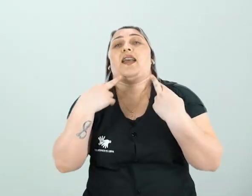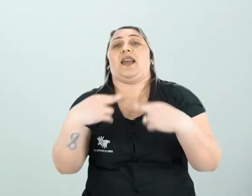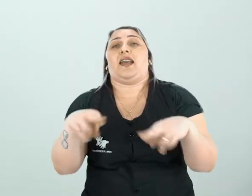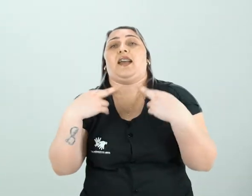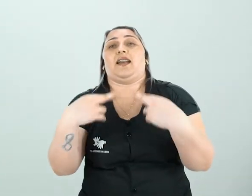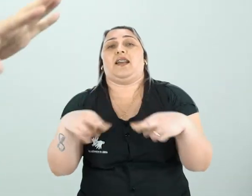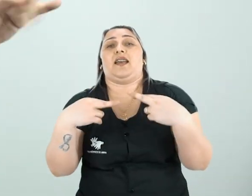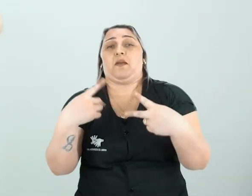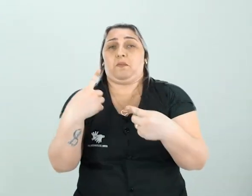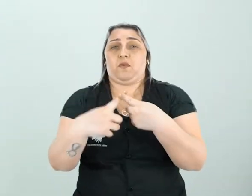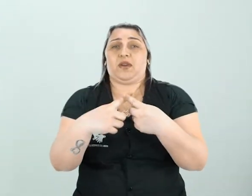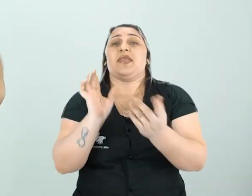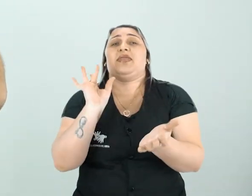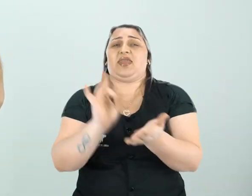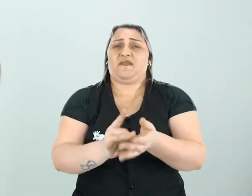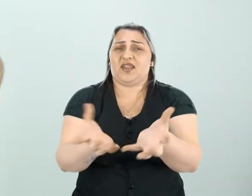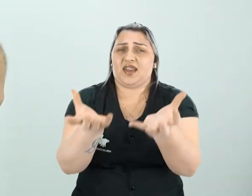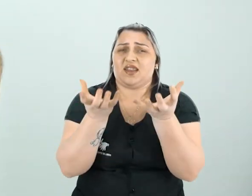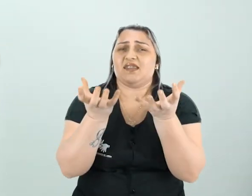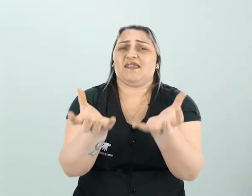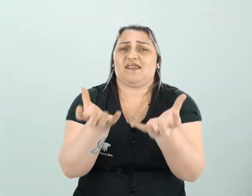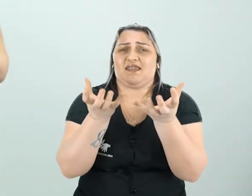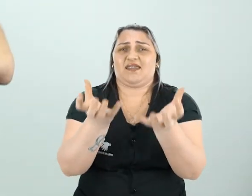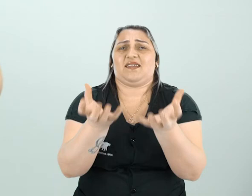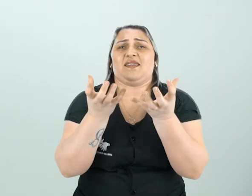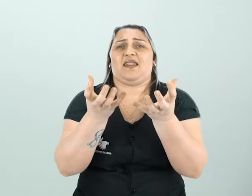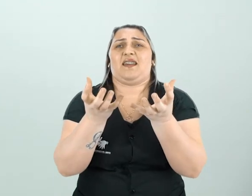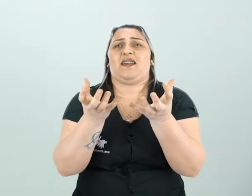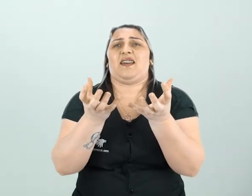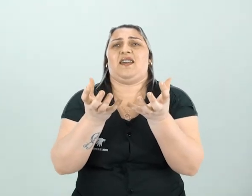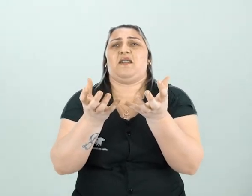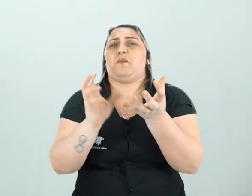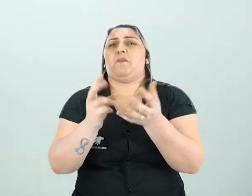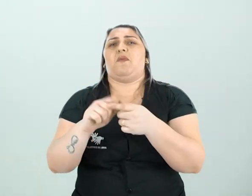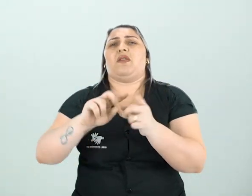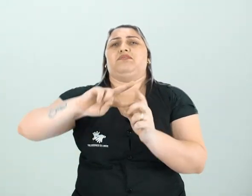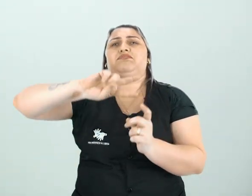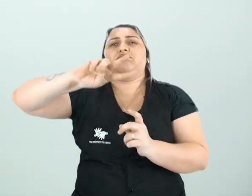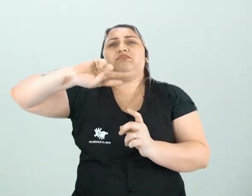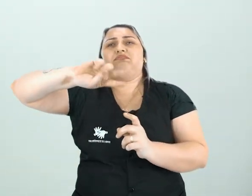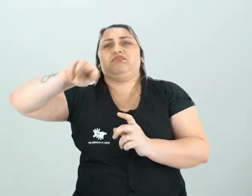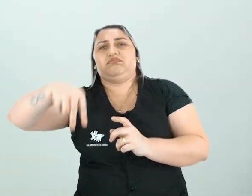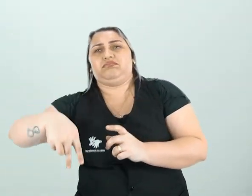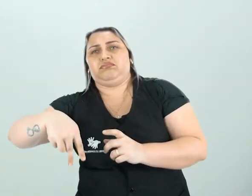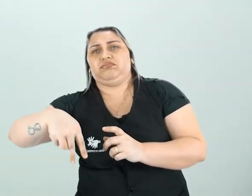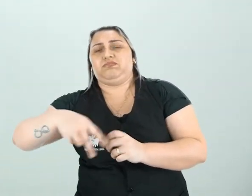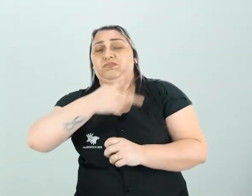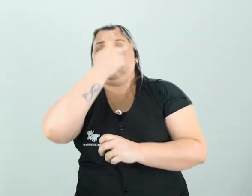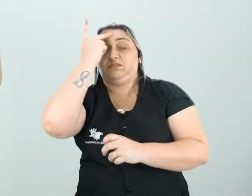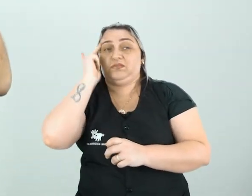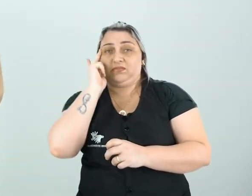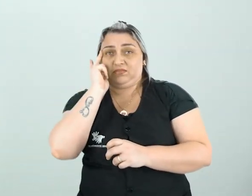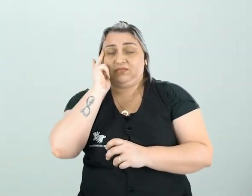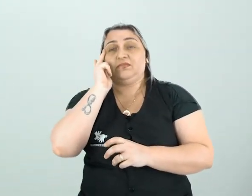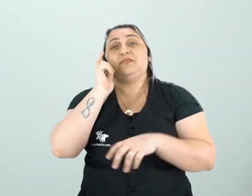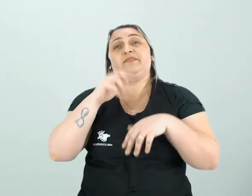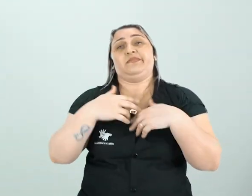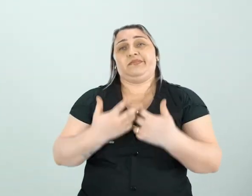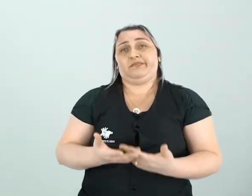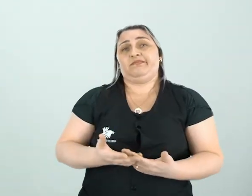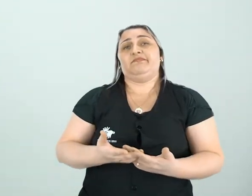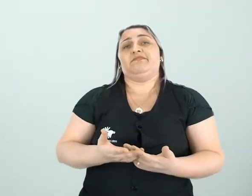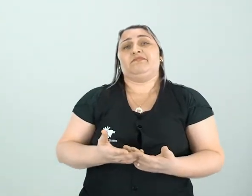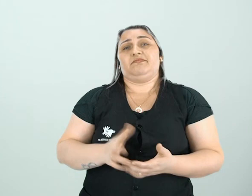vezes você fala que algo não é legal para desvalorizar. Muitas pessoas, né, muitas situações usa-se